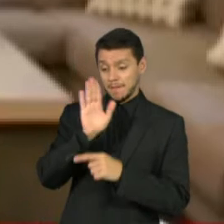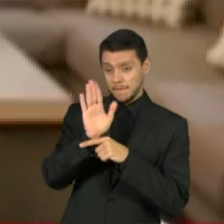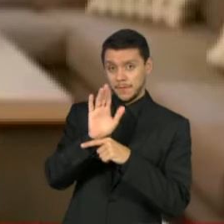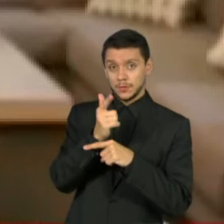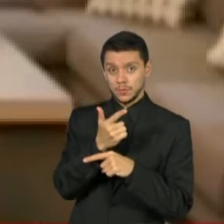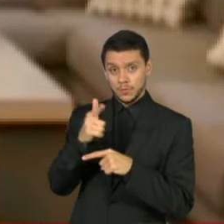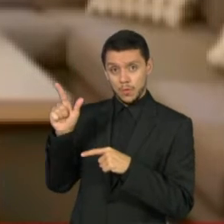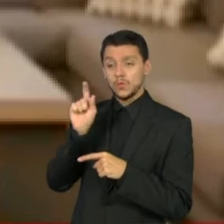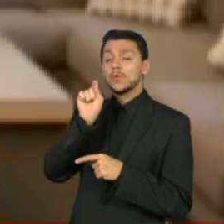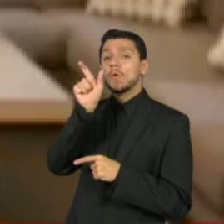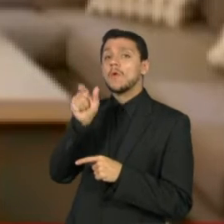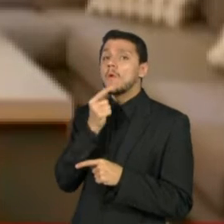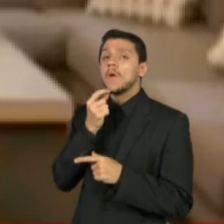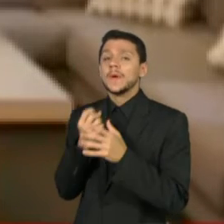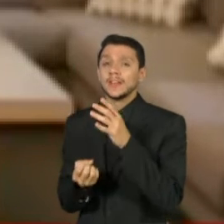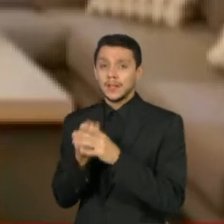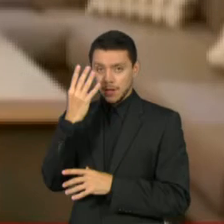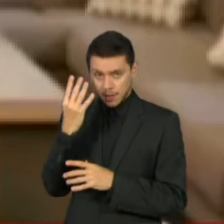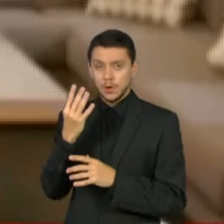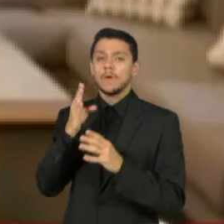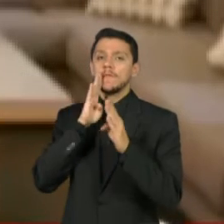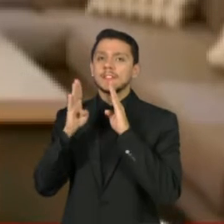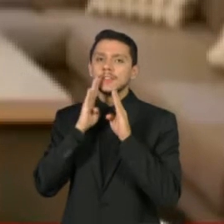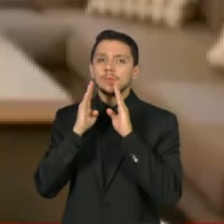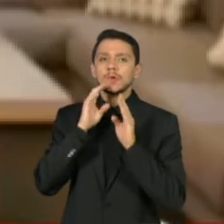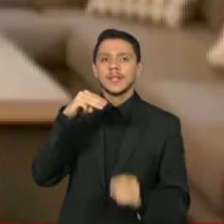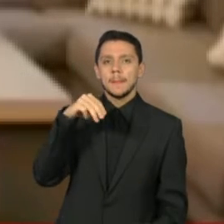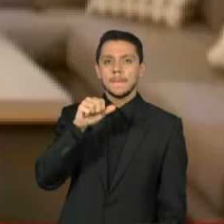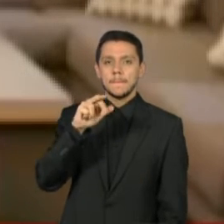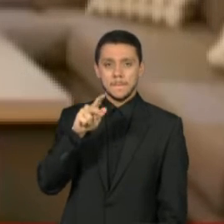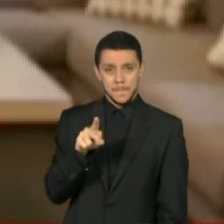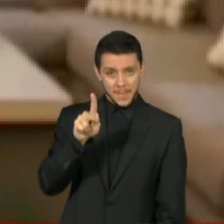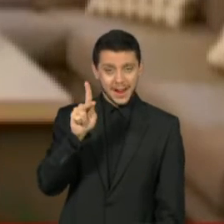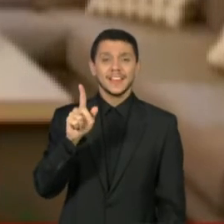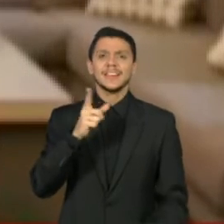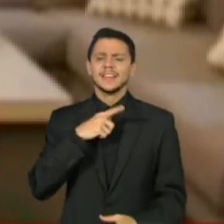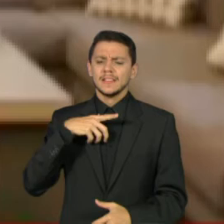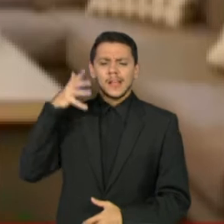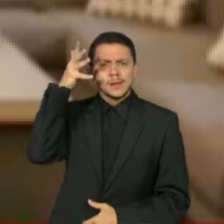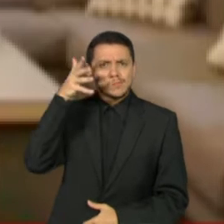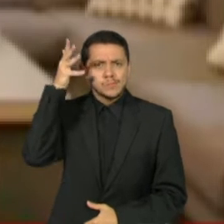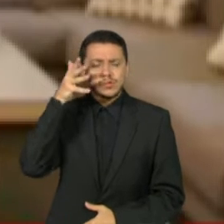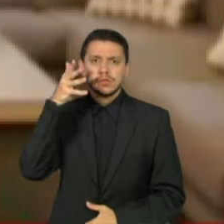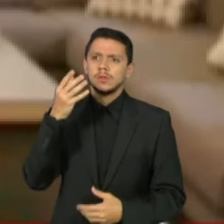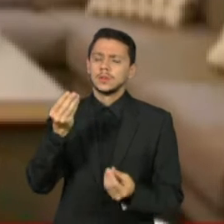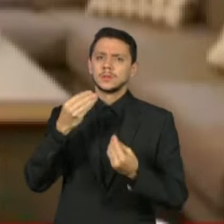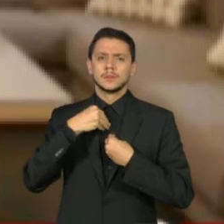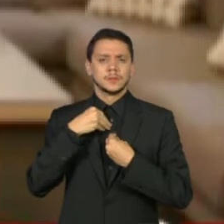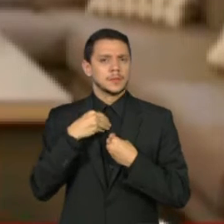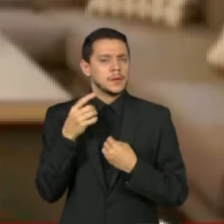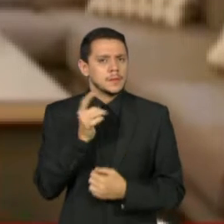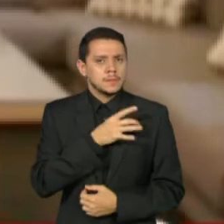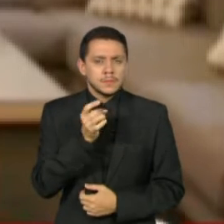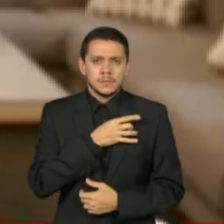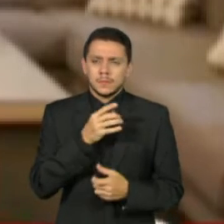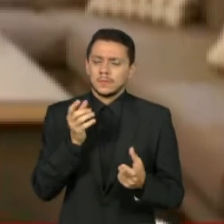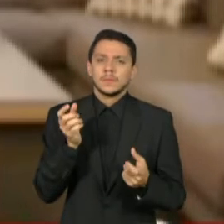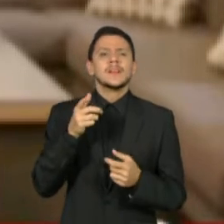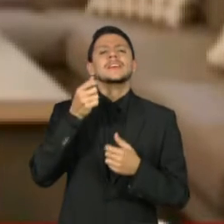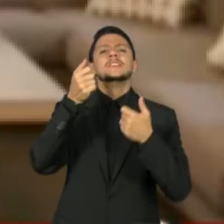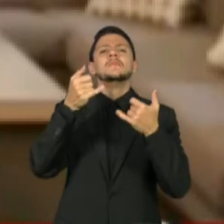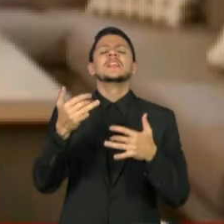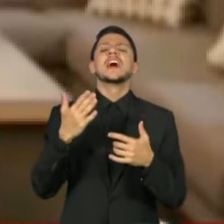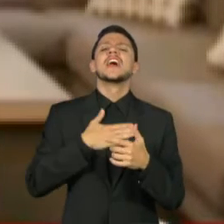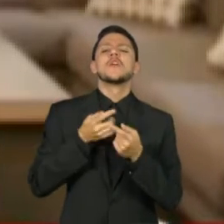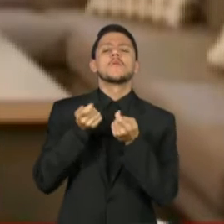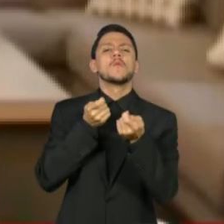o fundador do Facebook, Mark Zuckerberg, faz um discurso assustador. Ele afirma controlar informações de